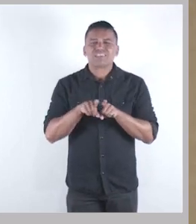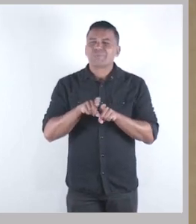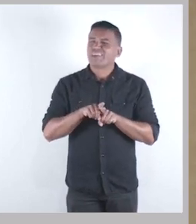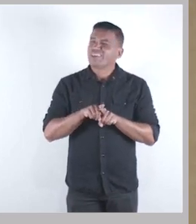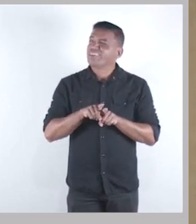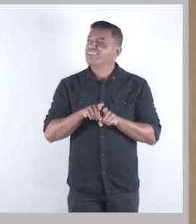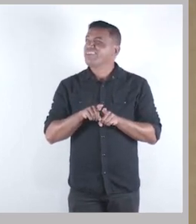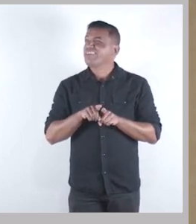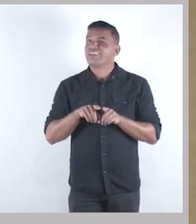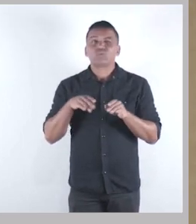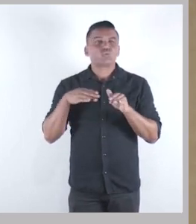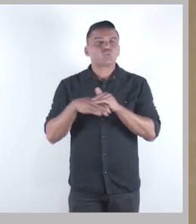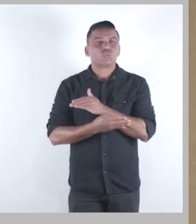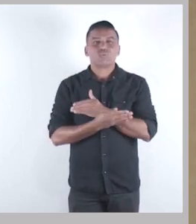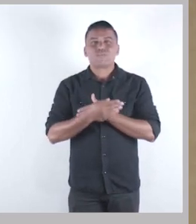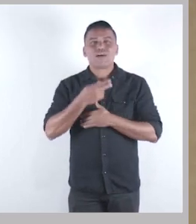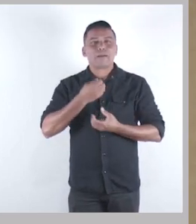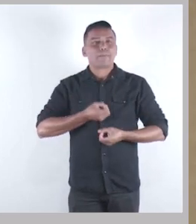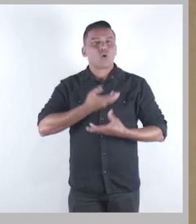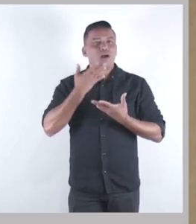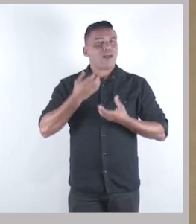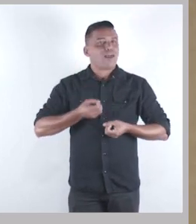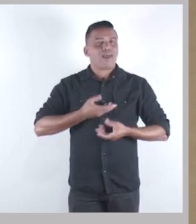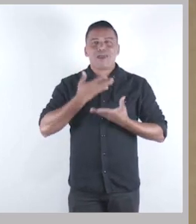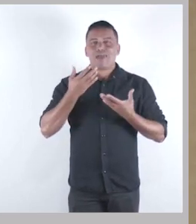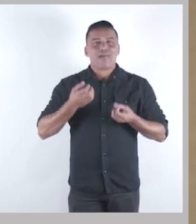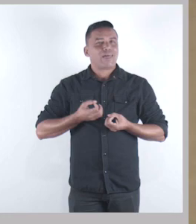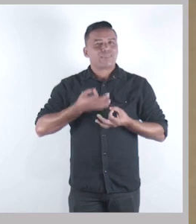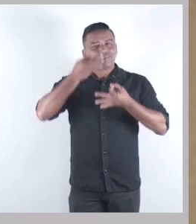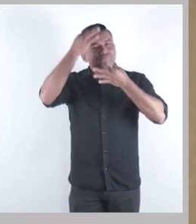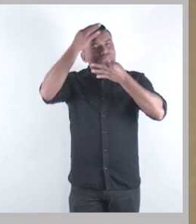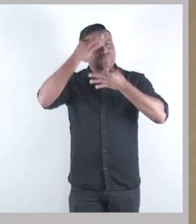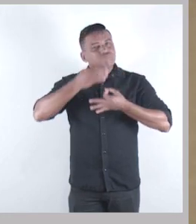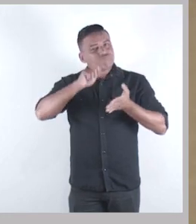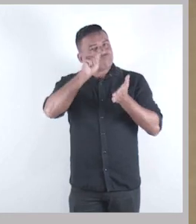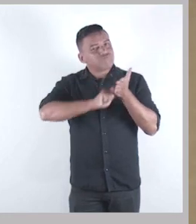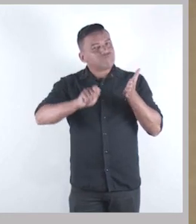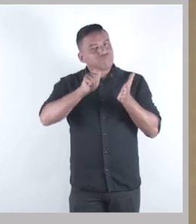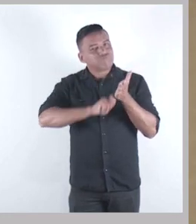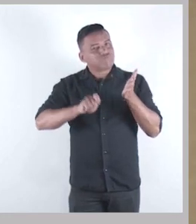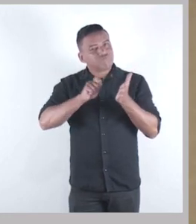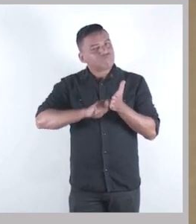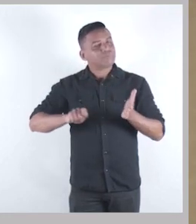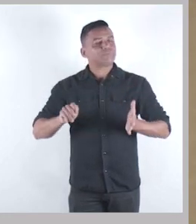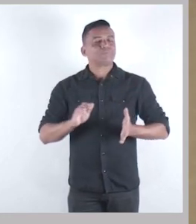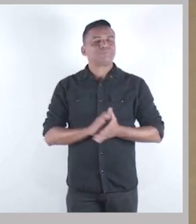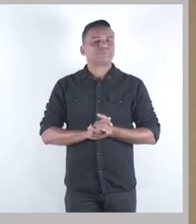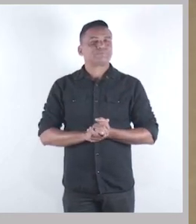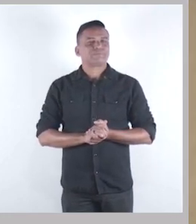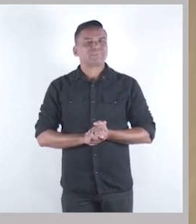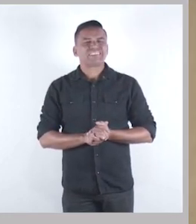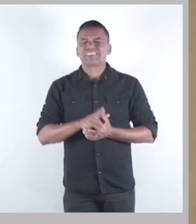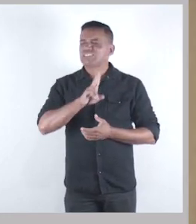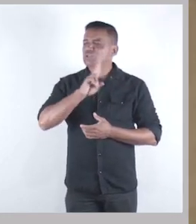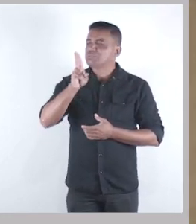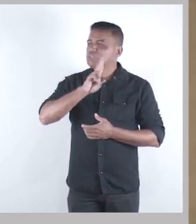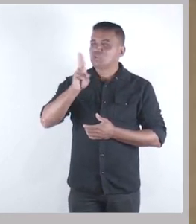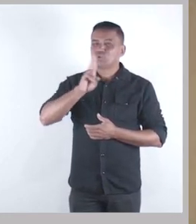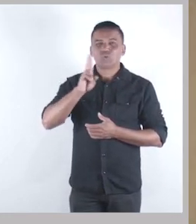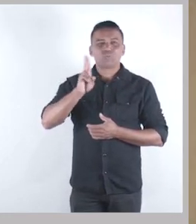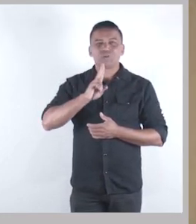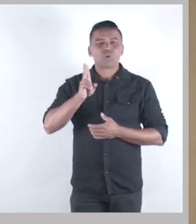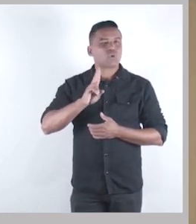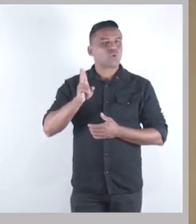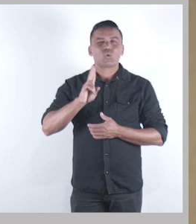se costumo dizer que é um poeta que escreve poesia com réguas. Como é que ele se chama? Dos